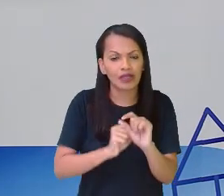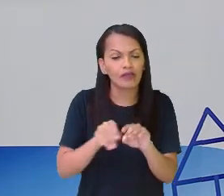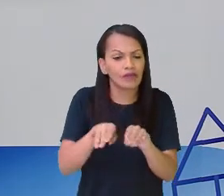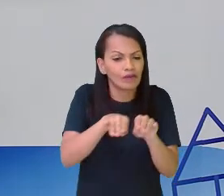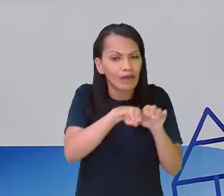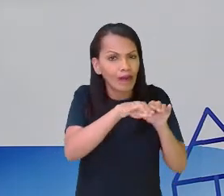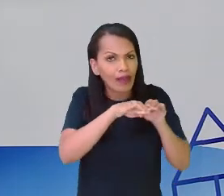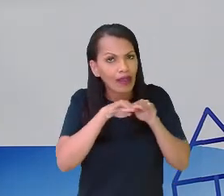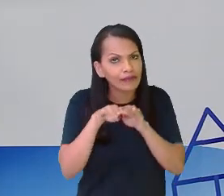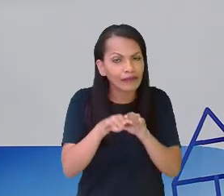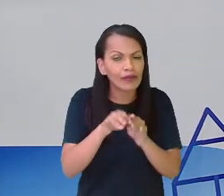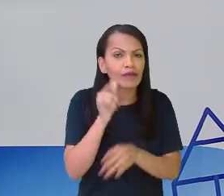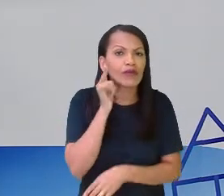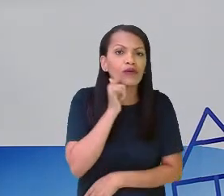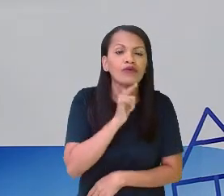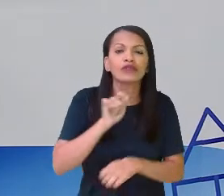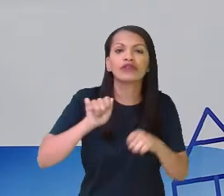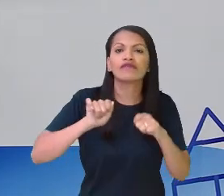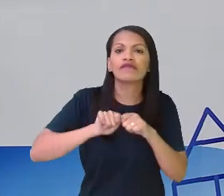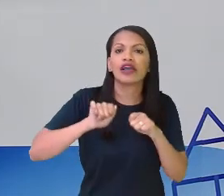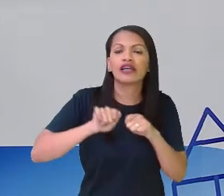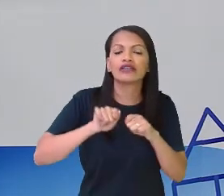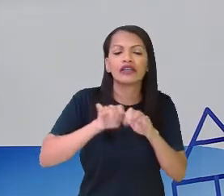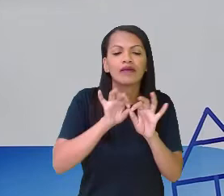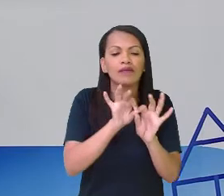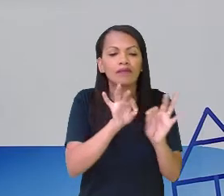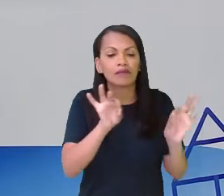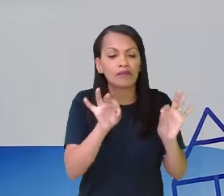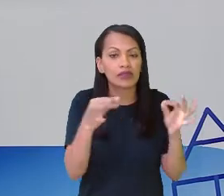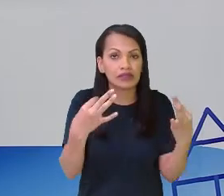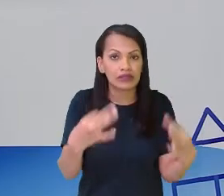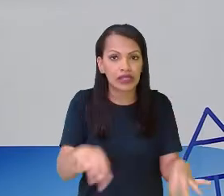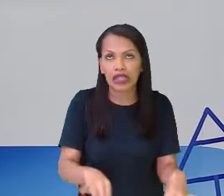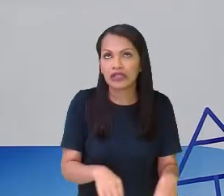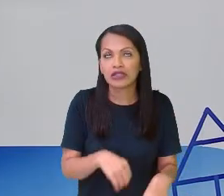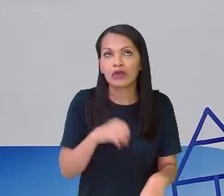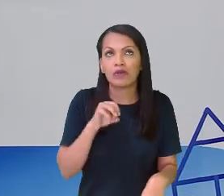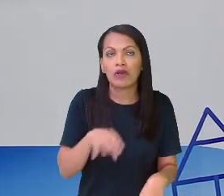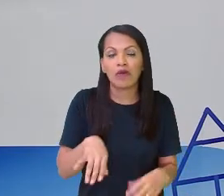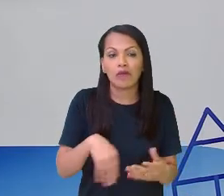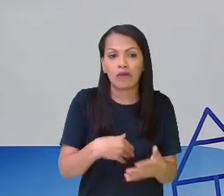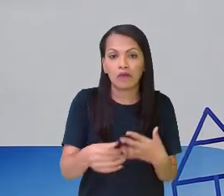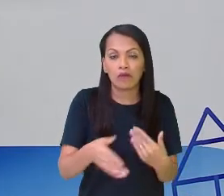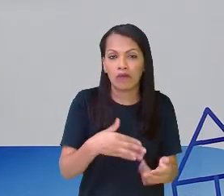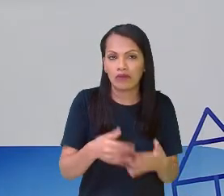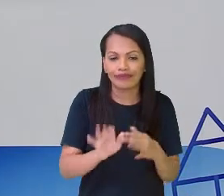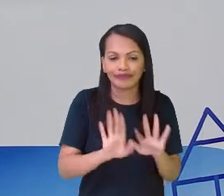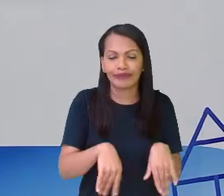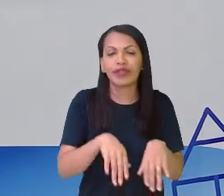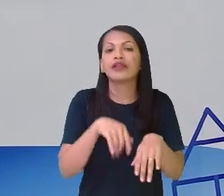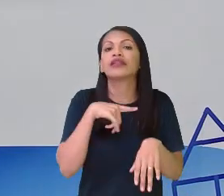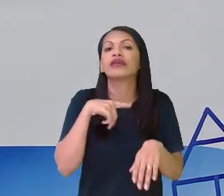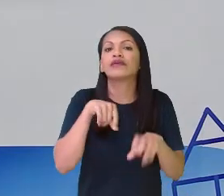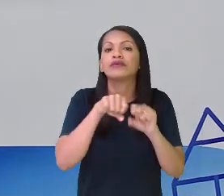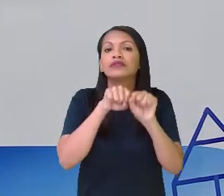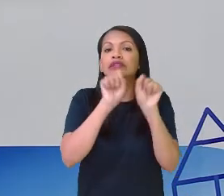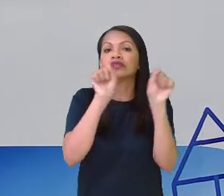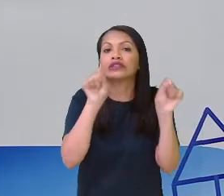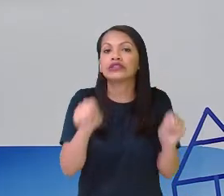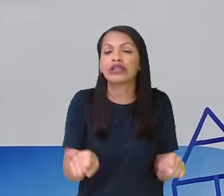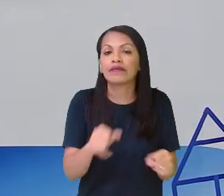padrões para conseguir fazer as medições corretas. Não é à toa que existe o Sistema Internacional de